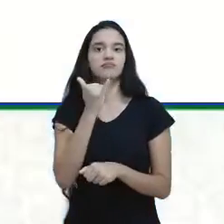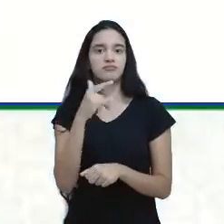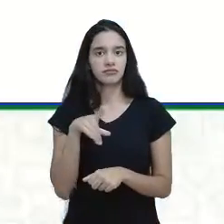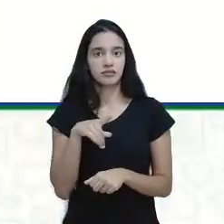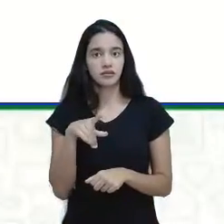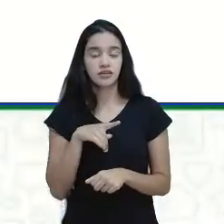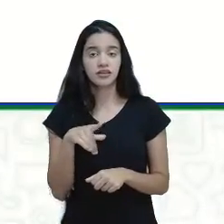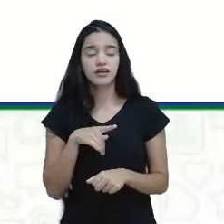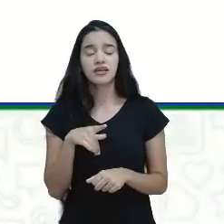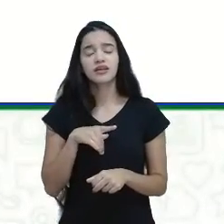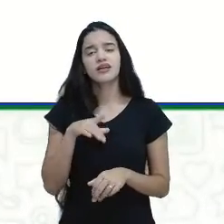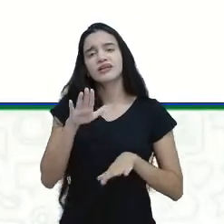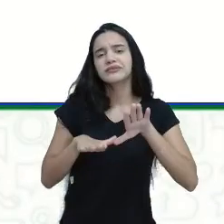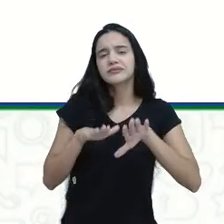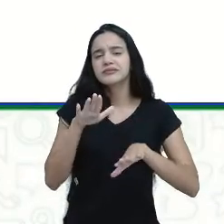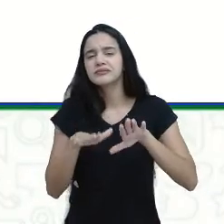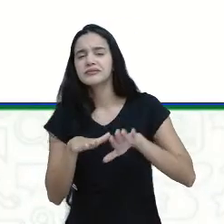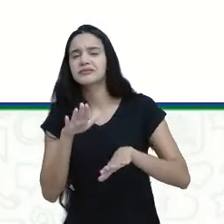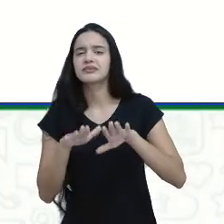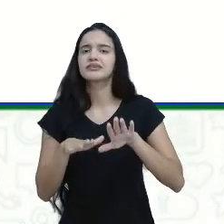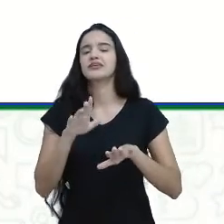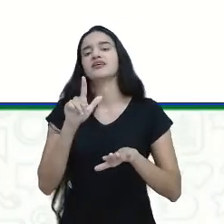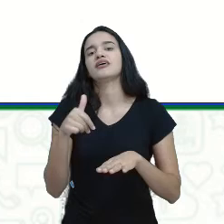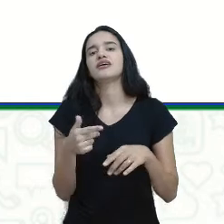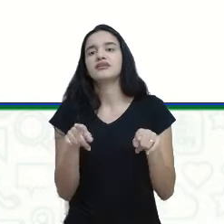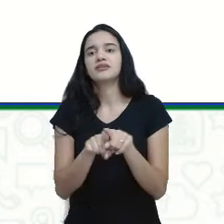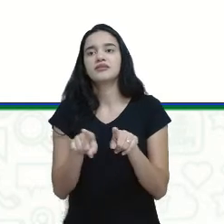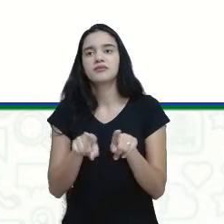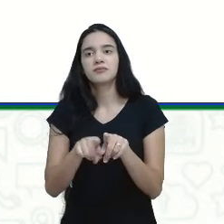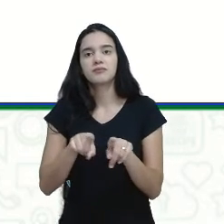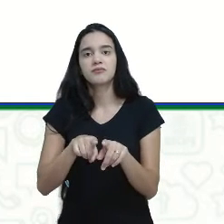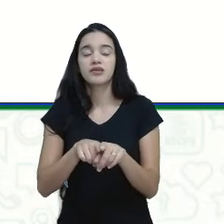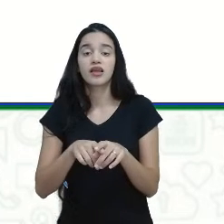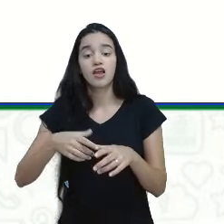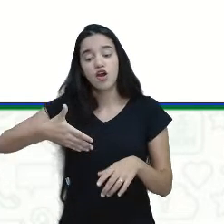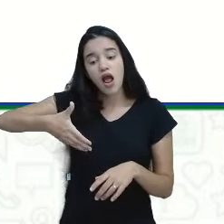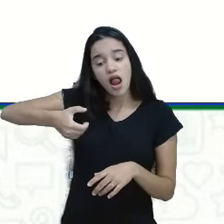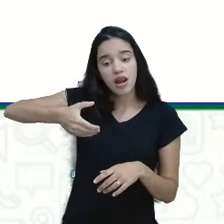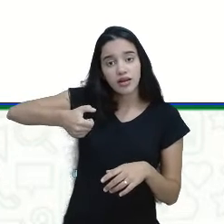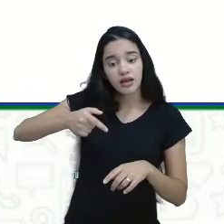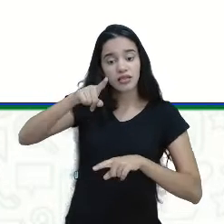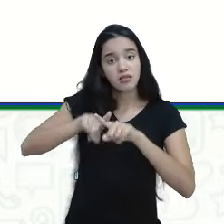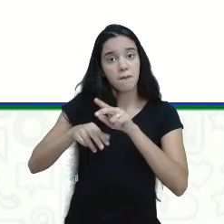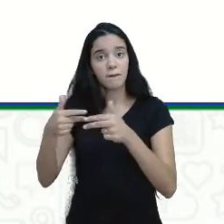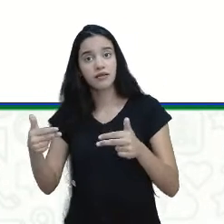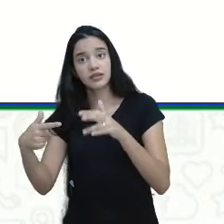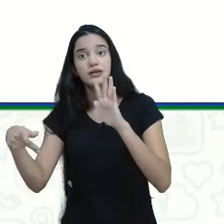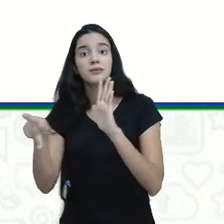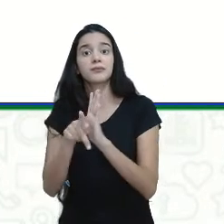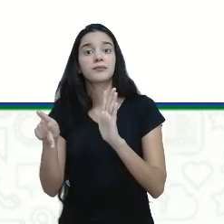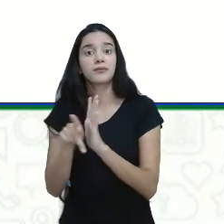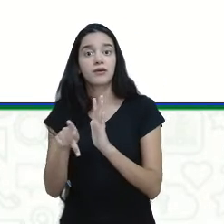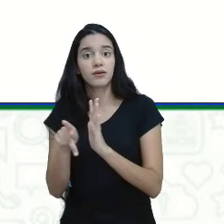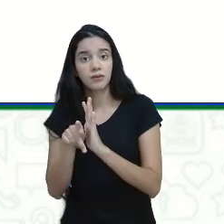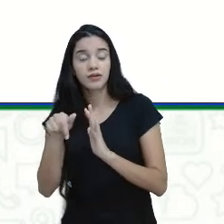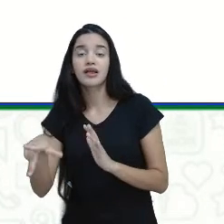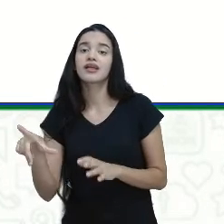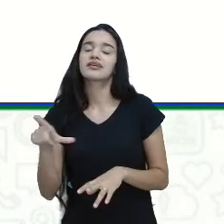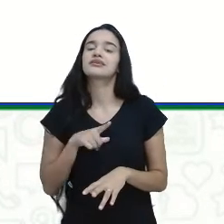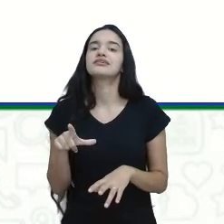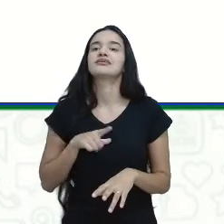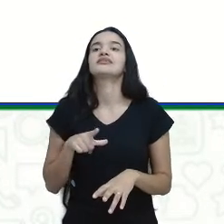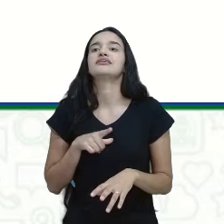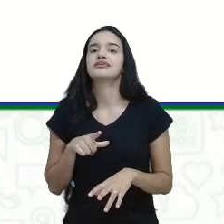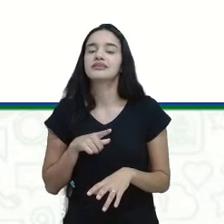as ferramentas elétricas, os alicates, chave de fenda, entre outras, eles possuem material plástico também nos locais